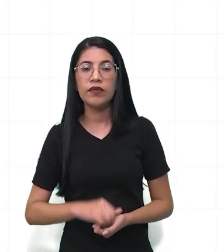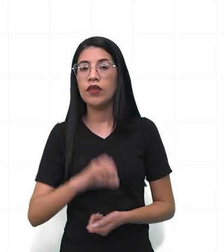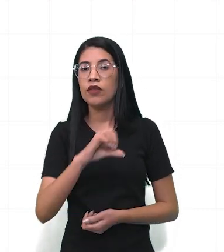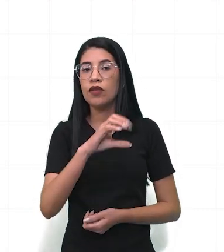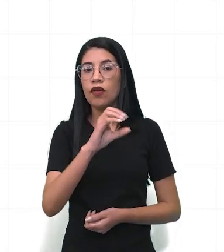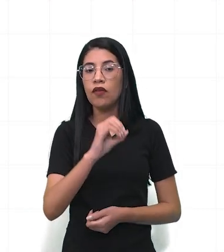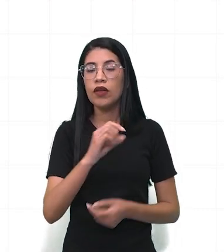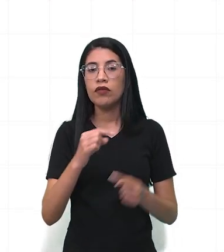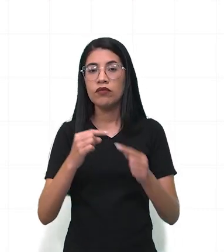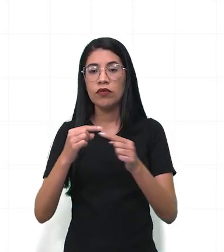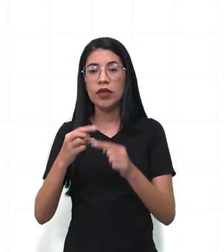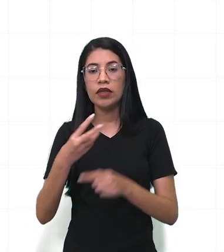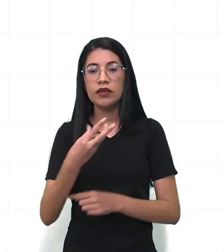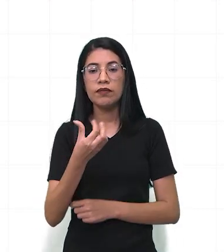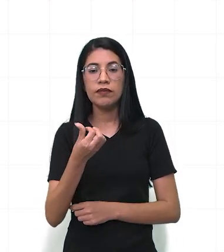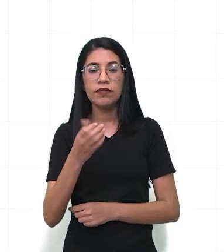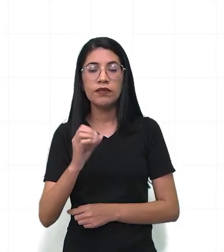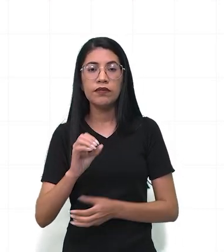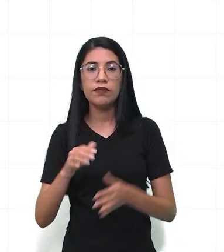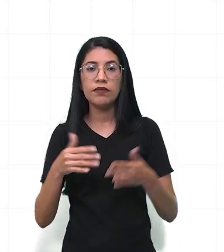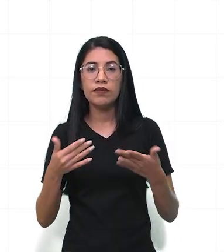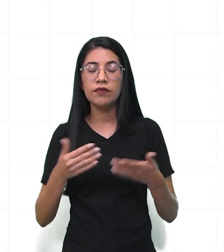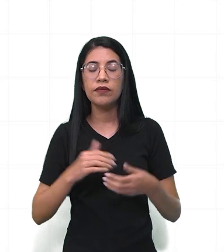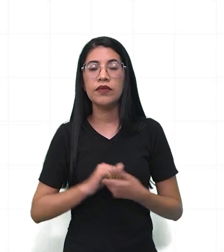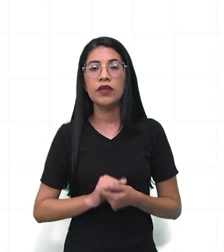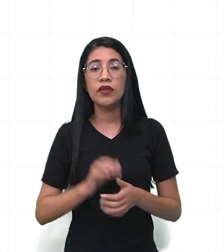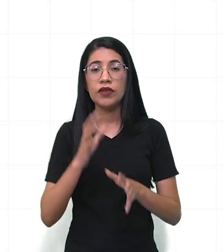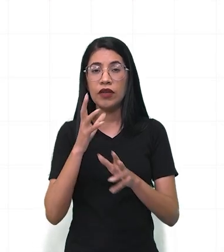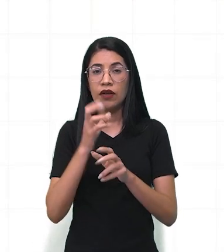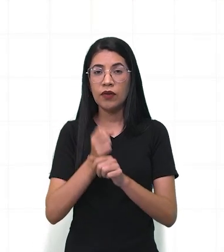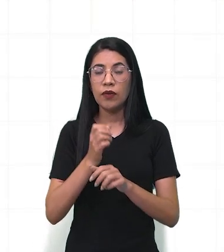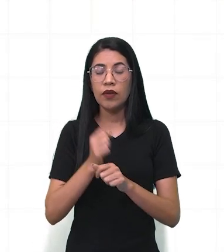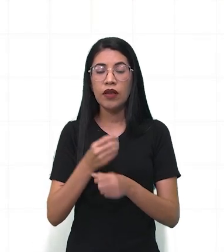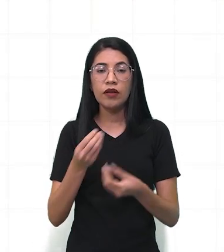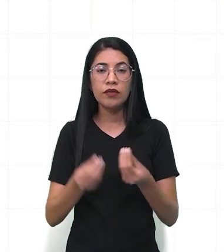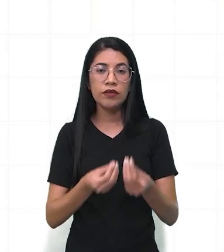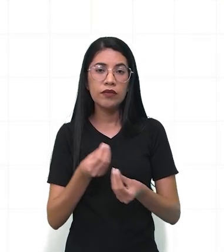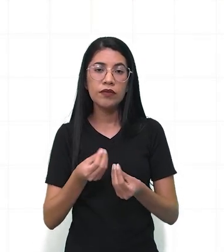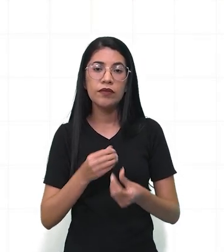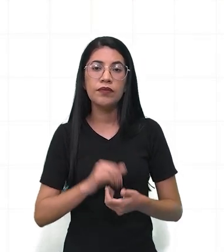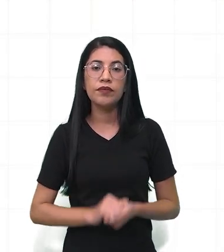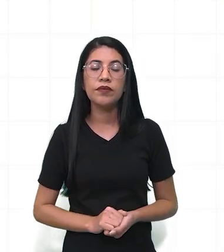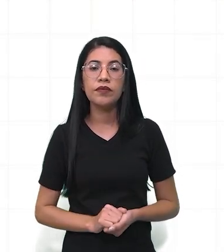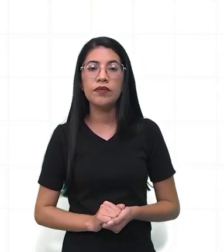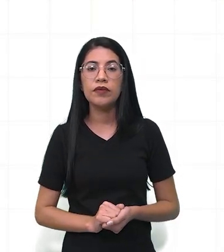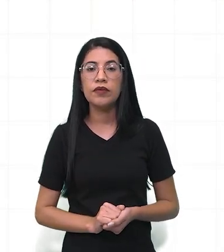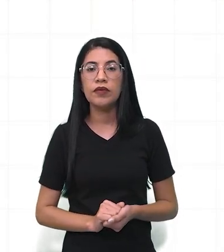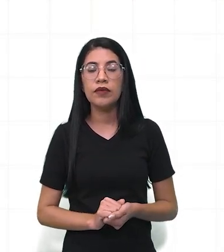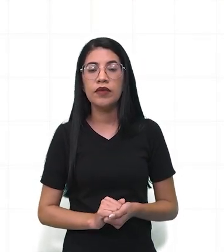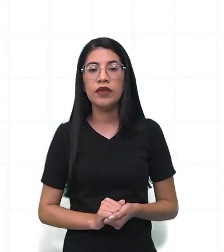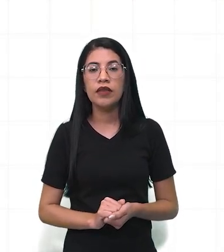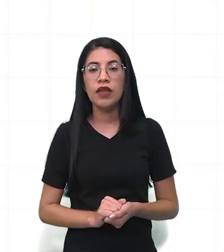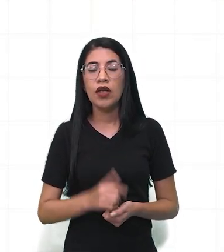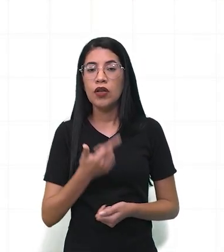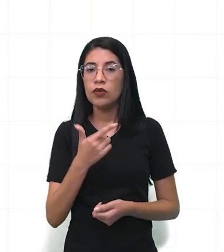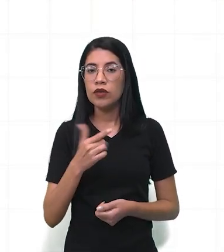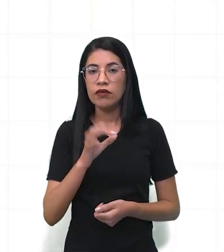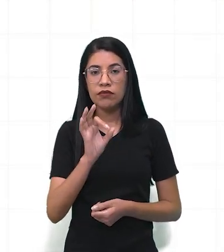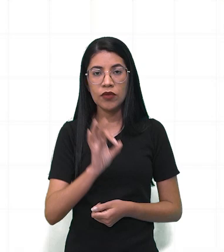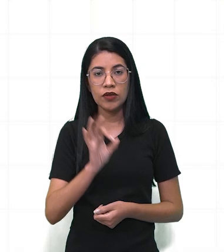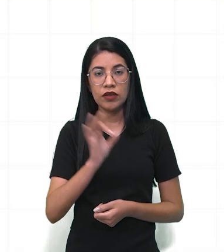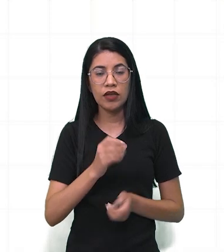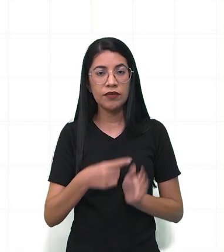360? Então, a gente vai resolver esse problema da forma que eu falei para vocês. Não tem nenhuma porcentagem aqui. Ele está falando só